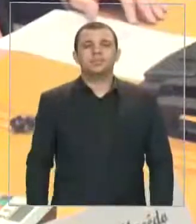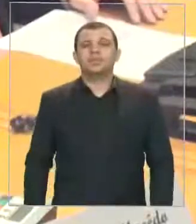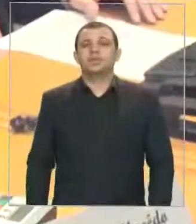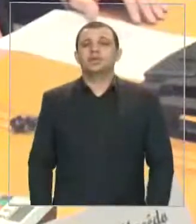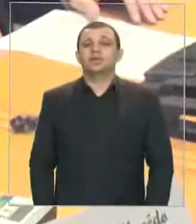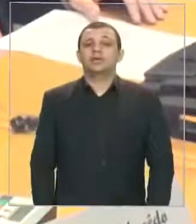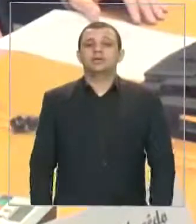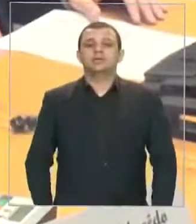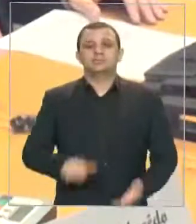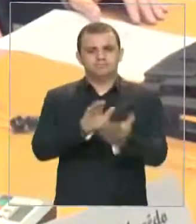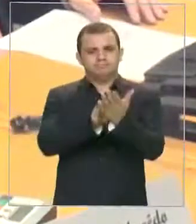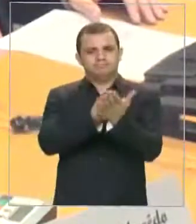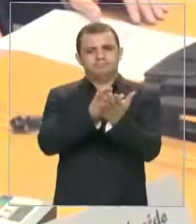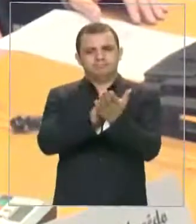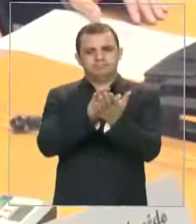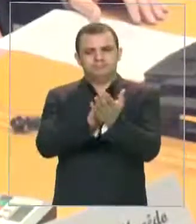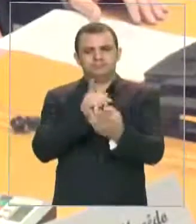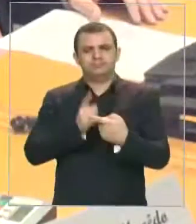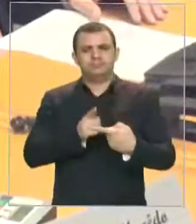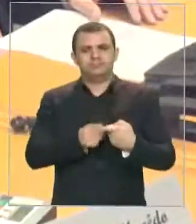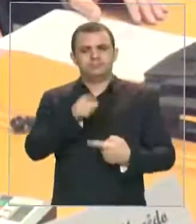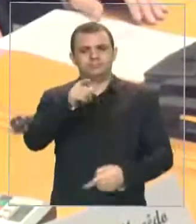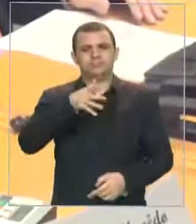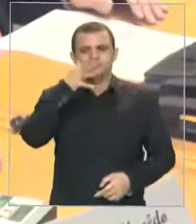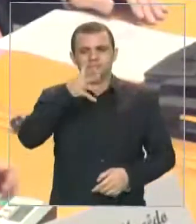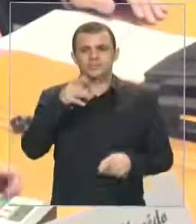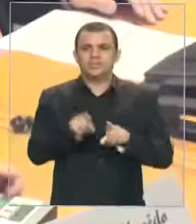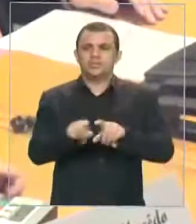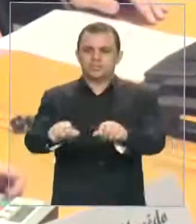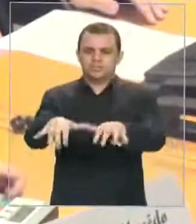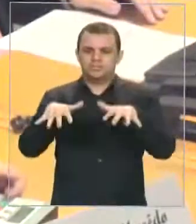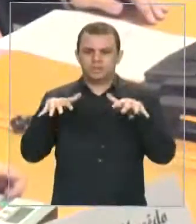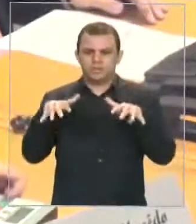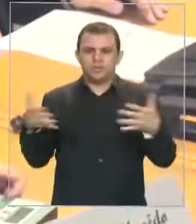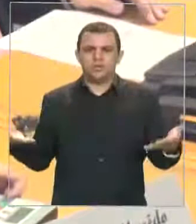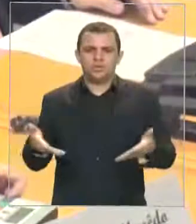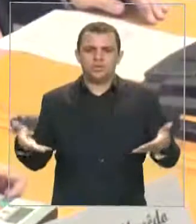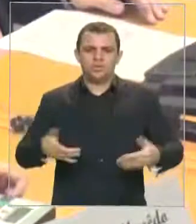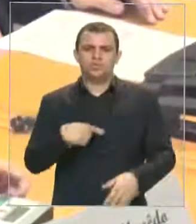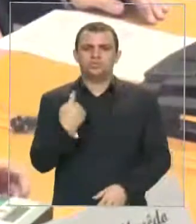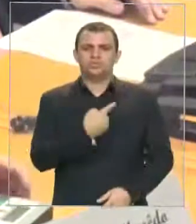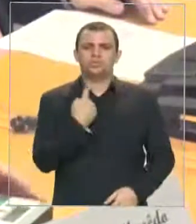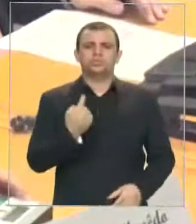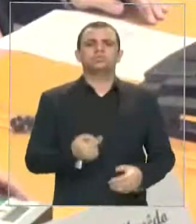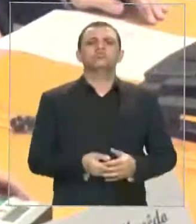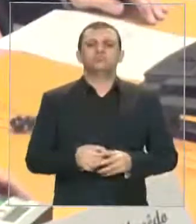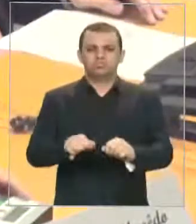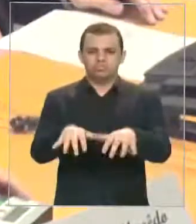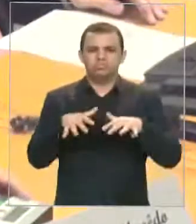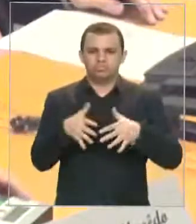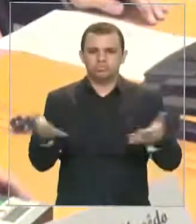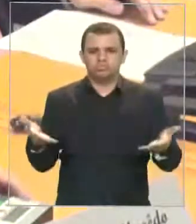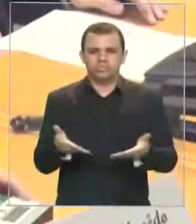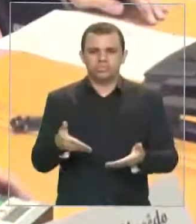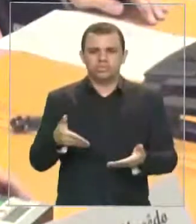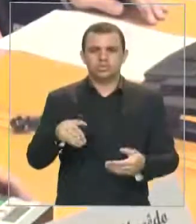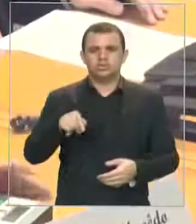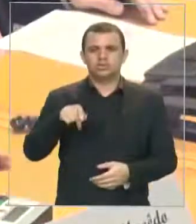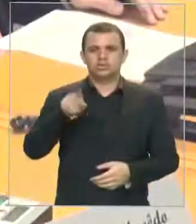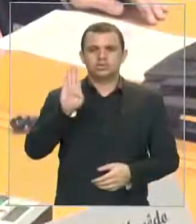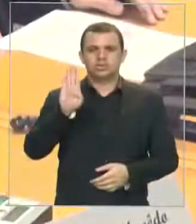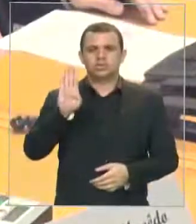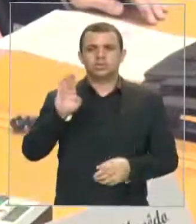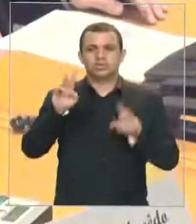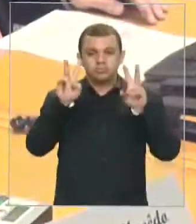não só parabenizá-lo pela grande audiência que tivemos hoje, audiência pública sobre este tema